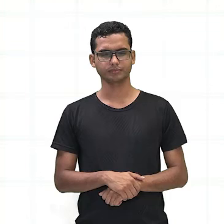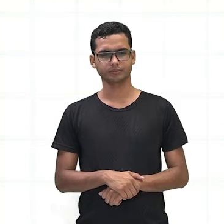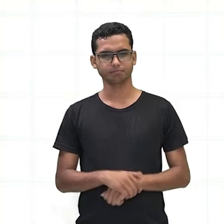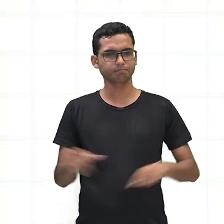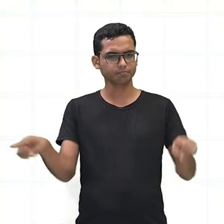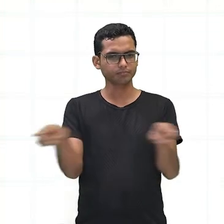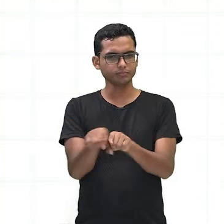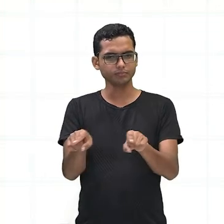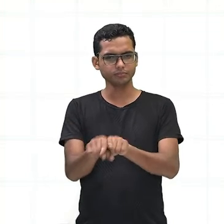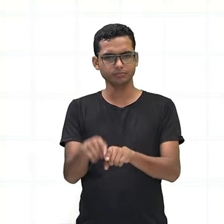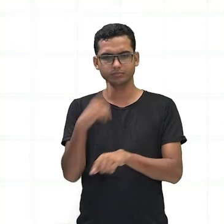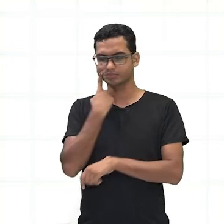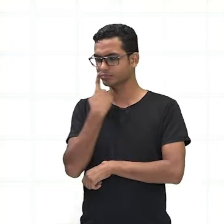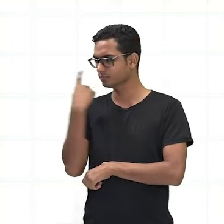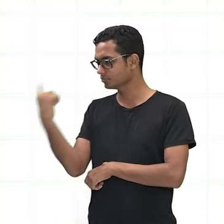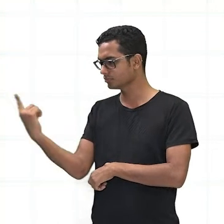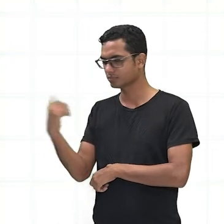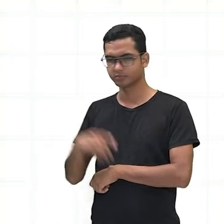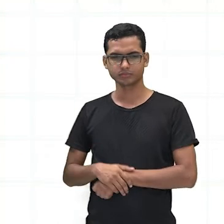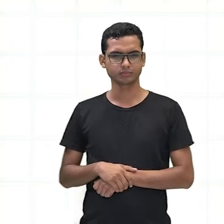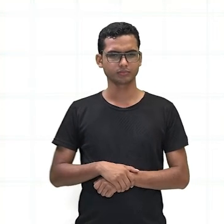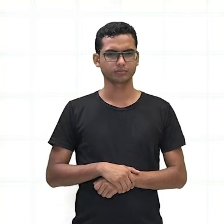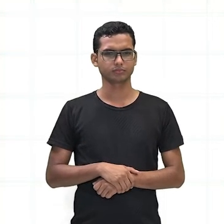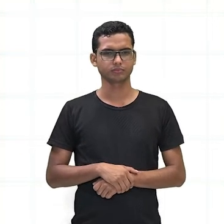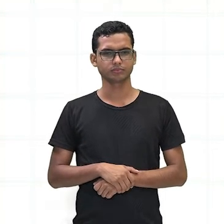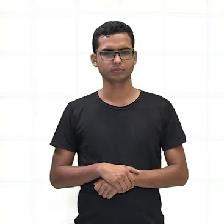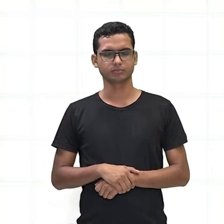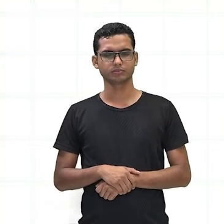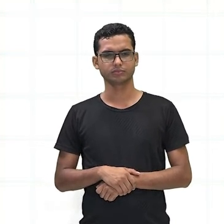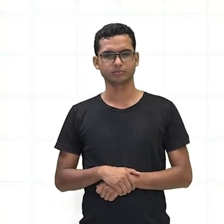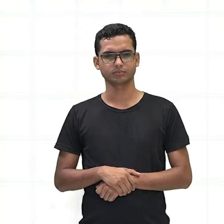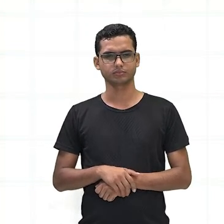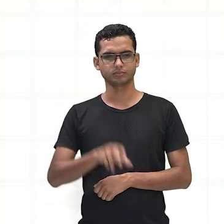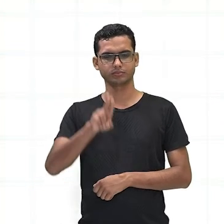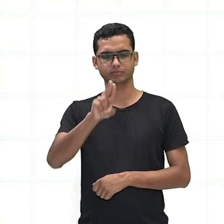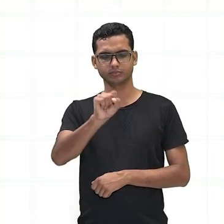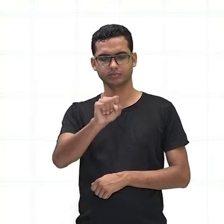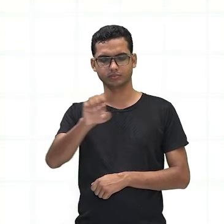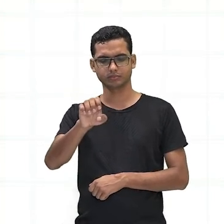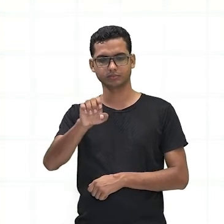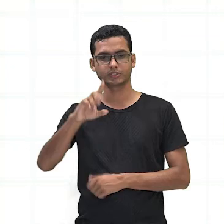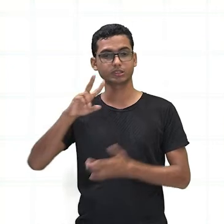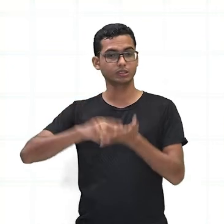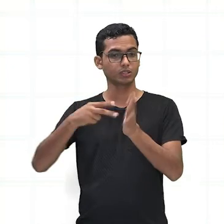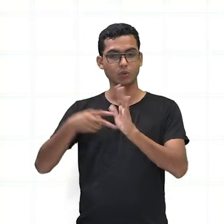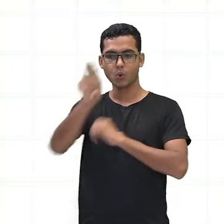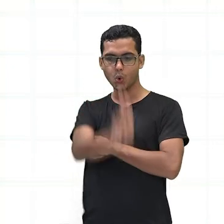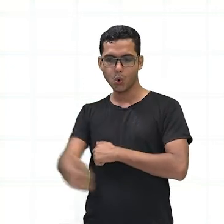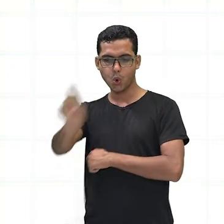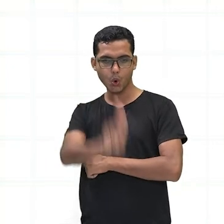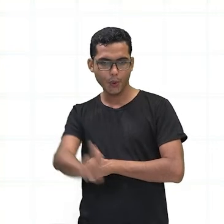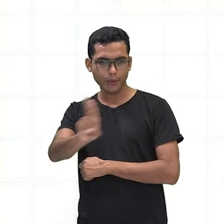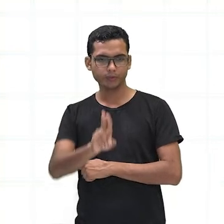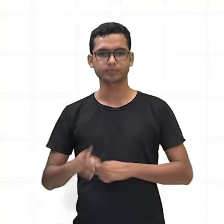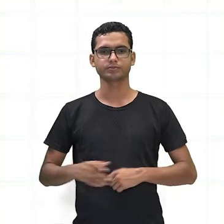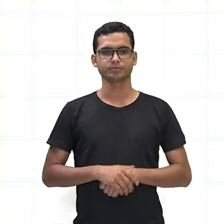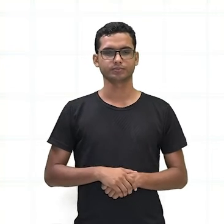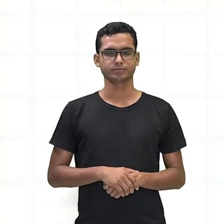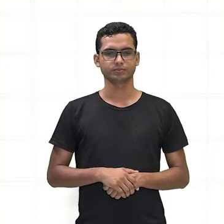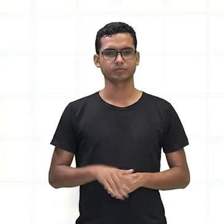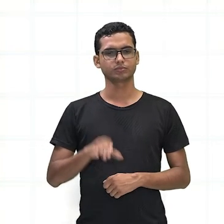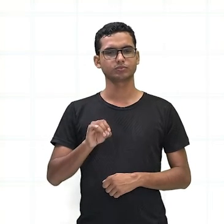You may use, você pode usar, né? Olha aqui o verbo use, usar. Some of